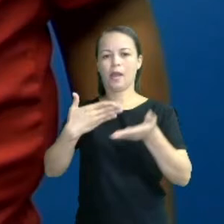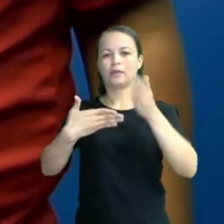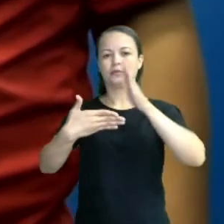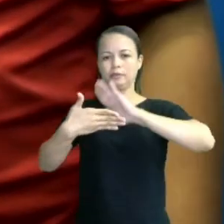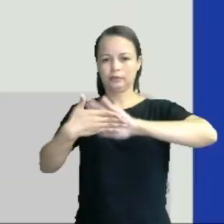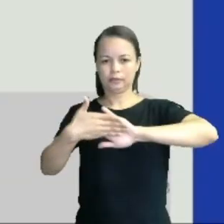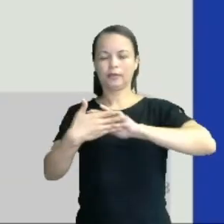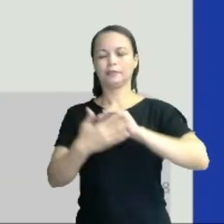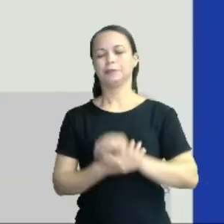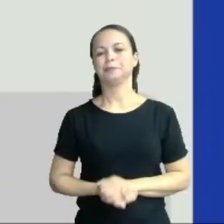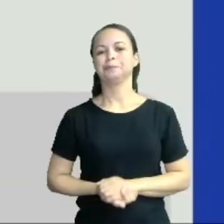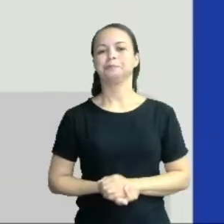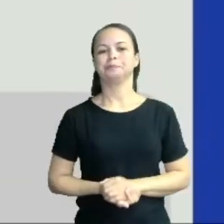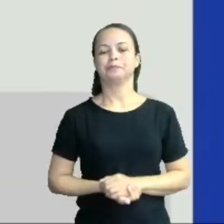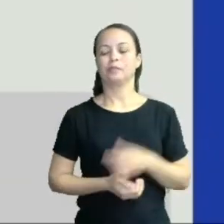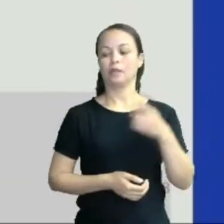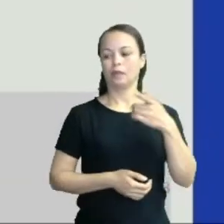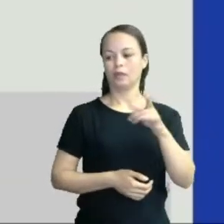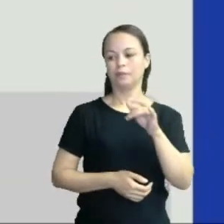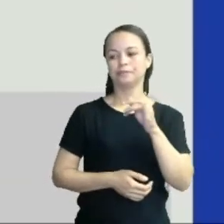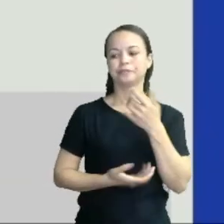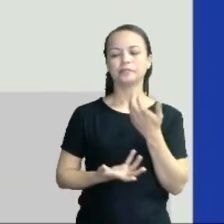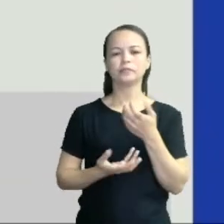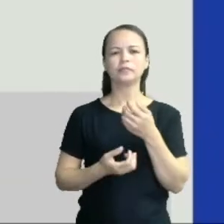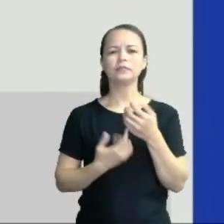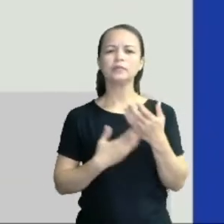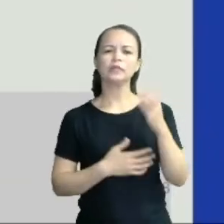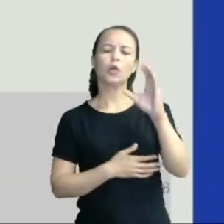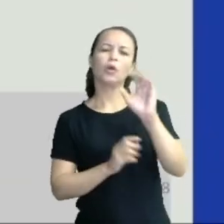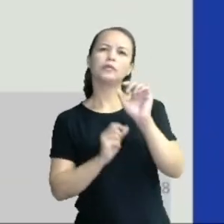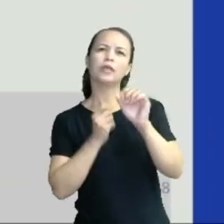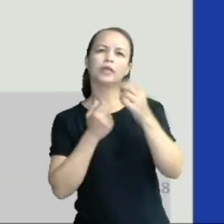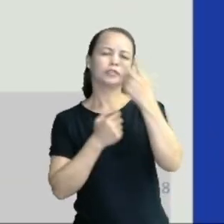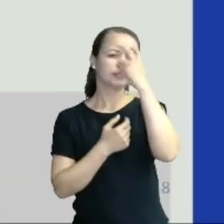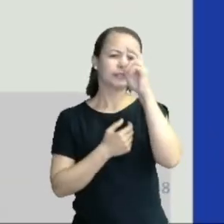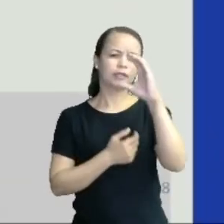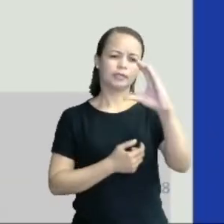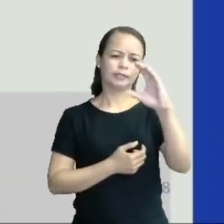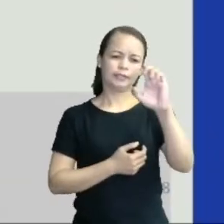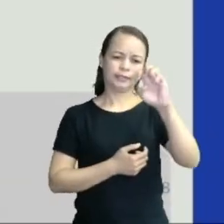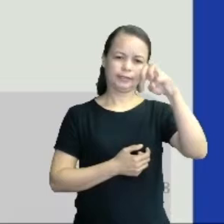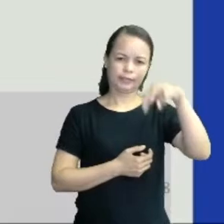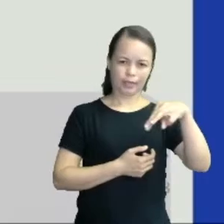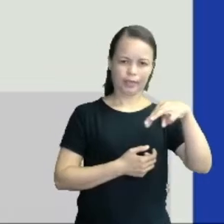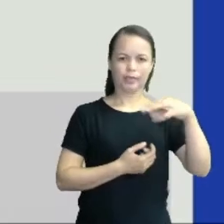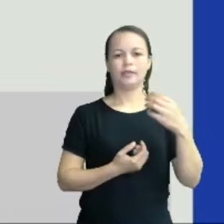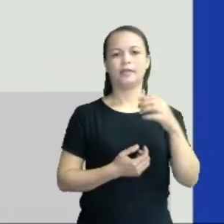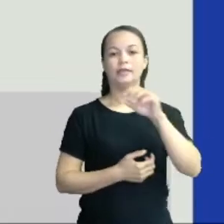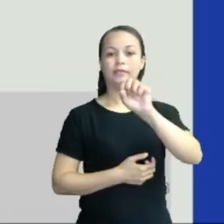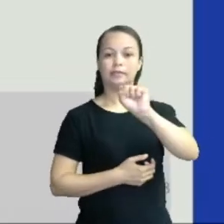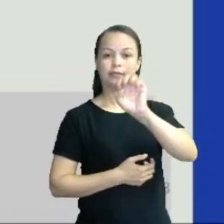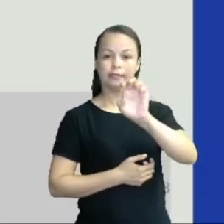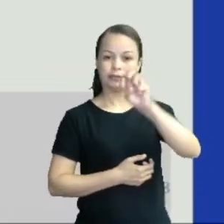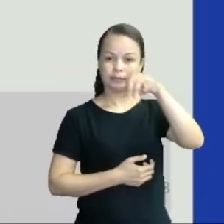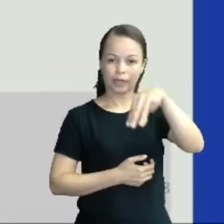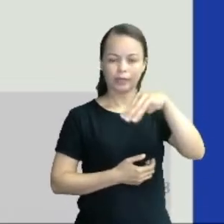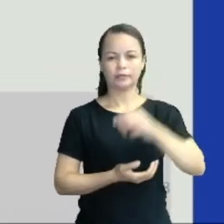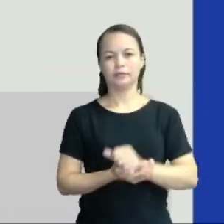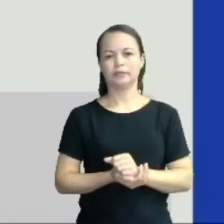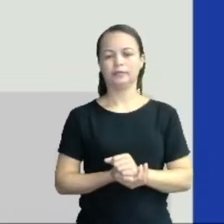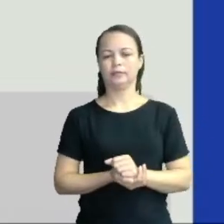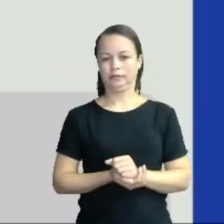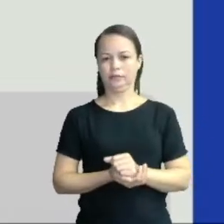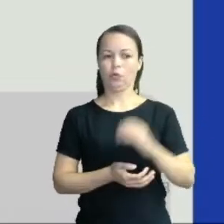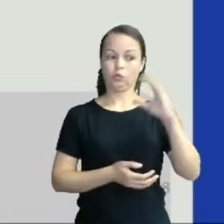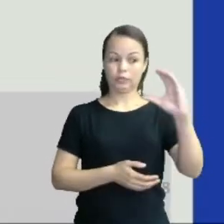trás. Outro aqui, temos que a gente se confunde também, sem e sem. Sem com C